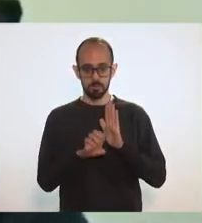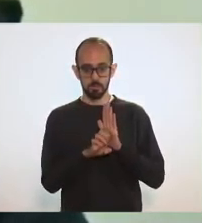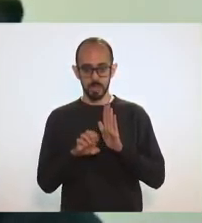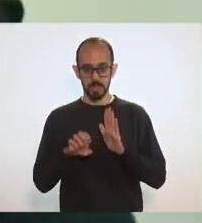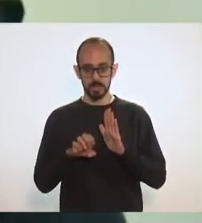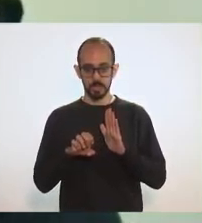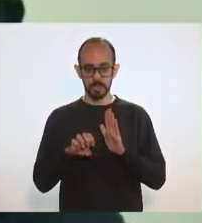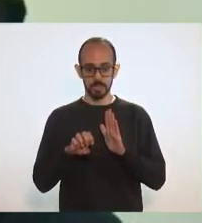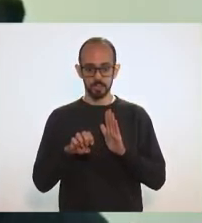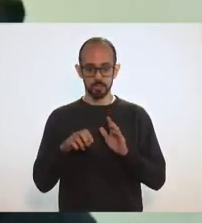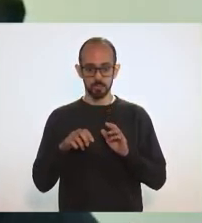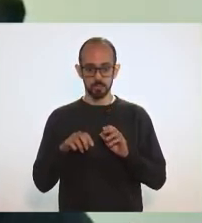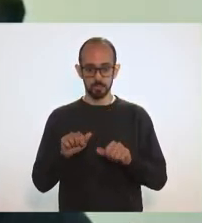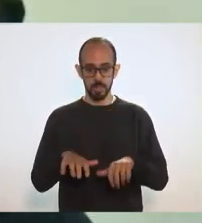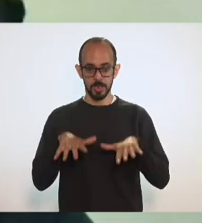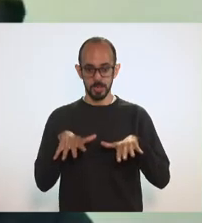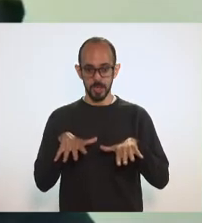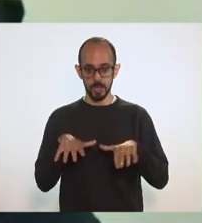Oito da